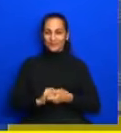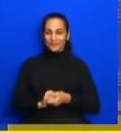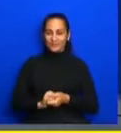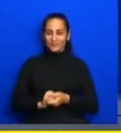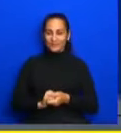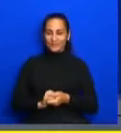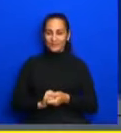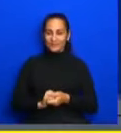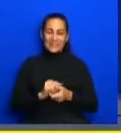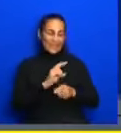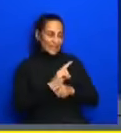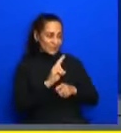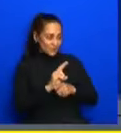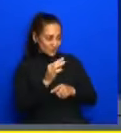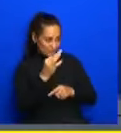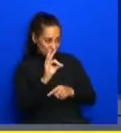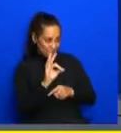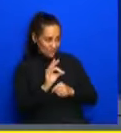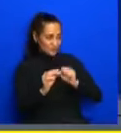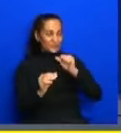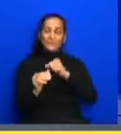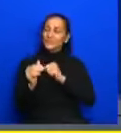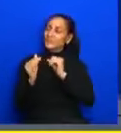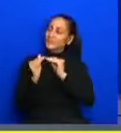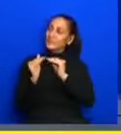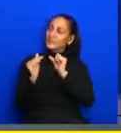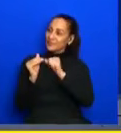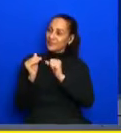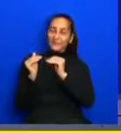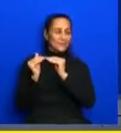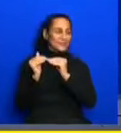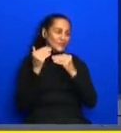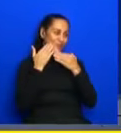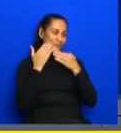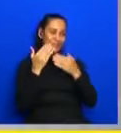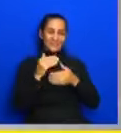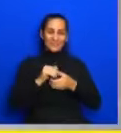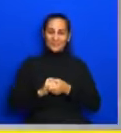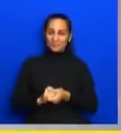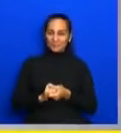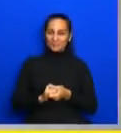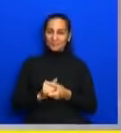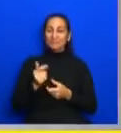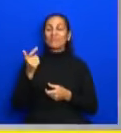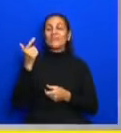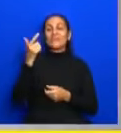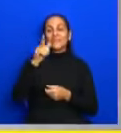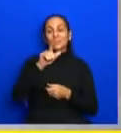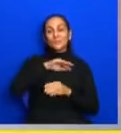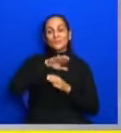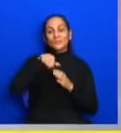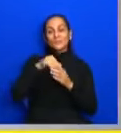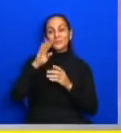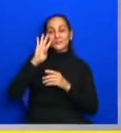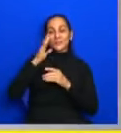coração. Auditoras, confirmam? Sim, confirmo. Sim, confirmo. Obrigado. Após a apuração,